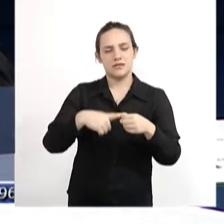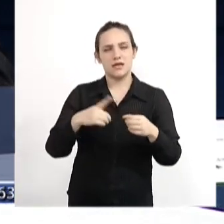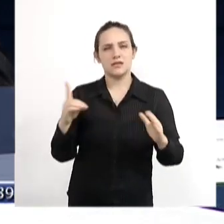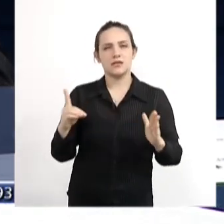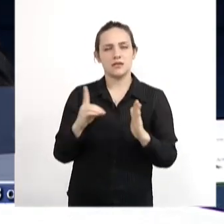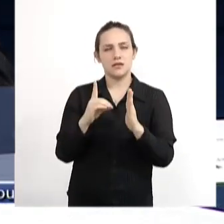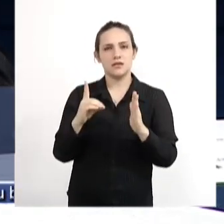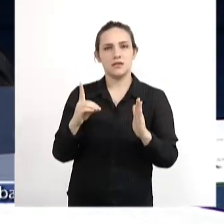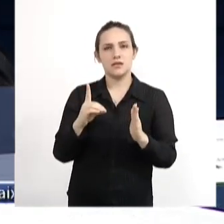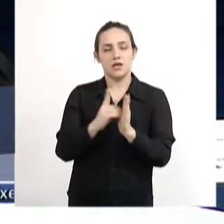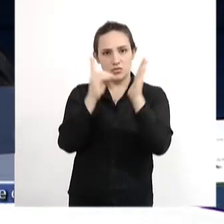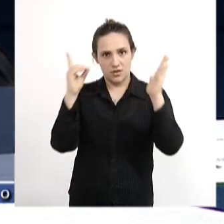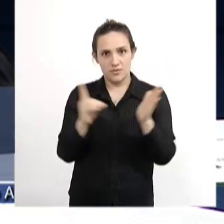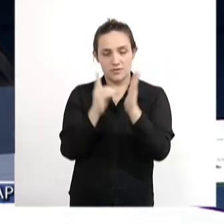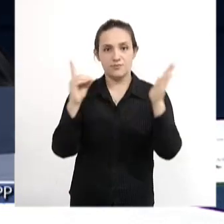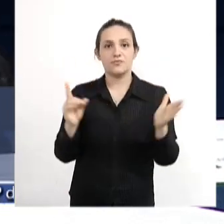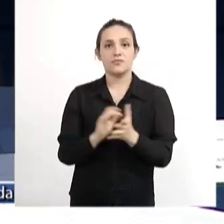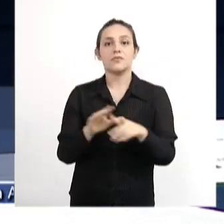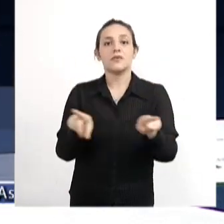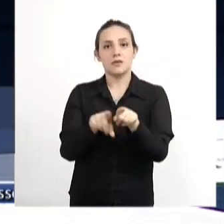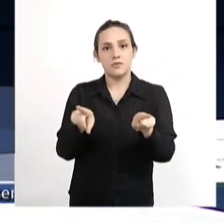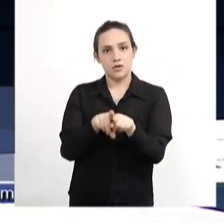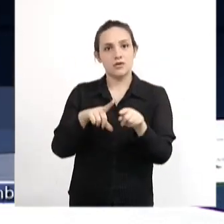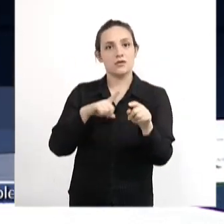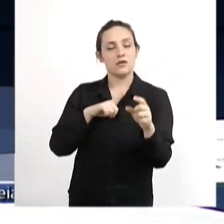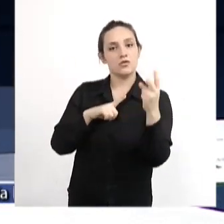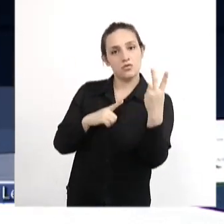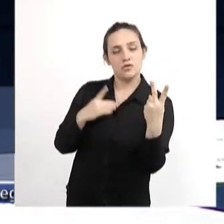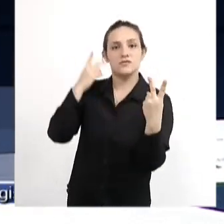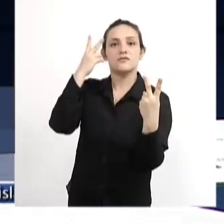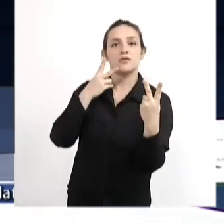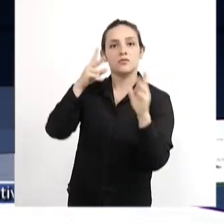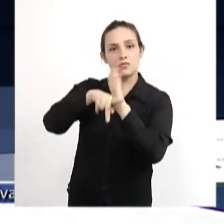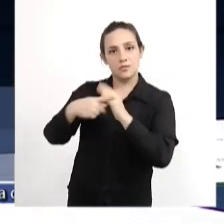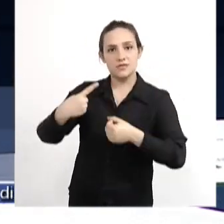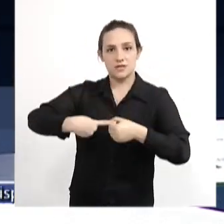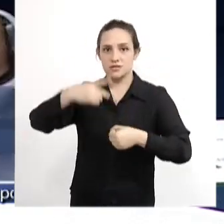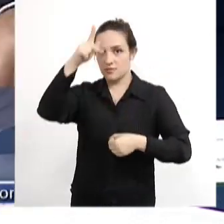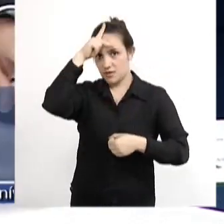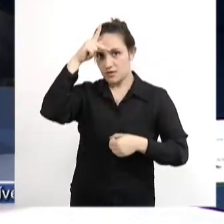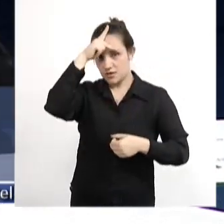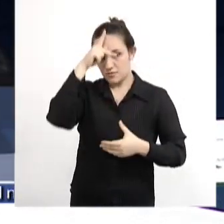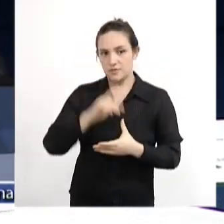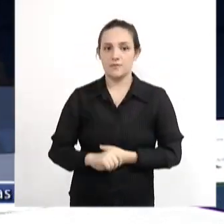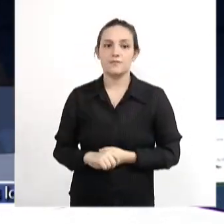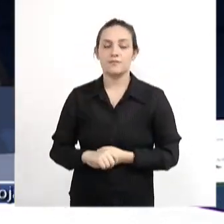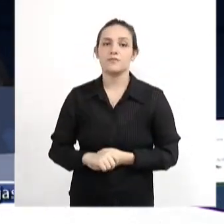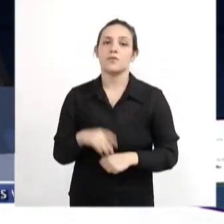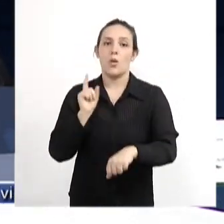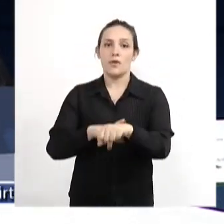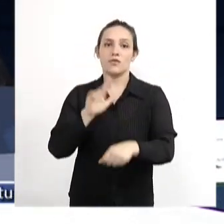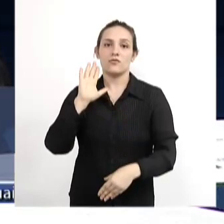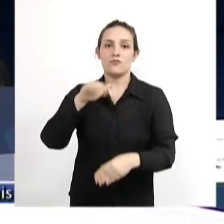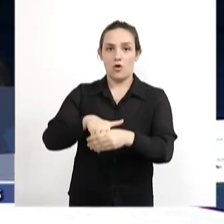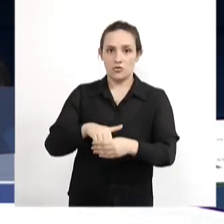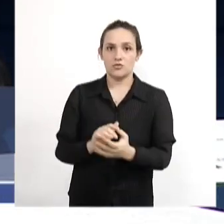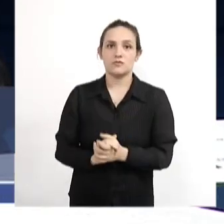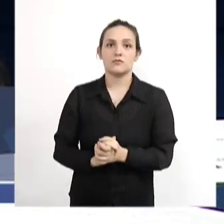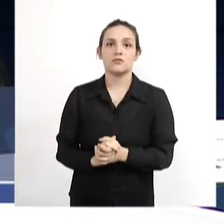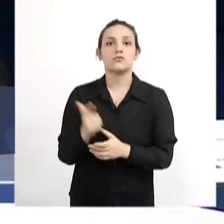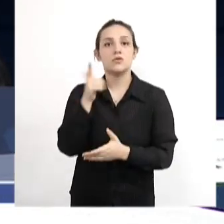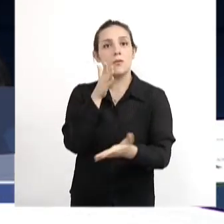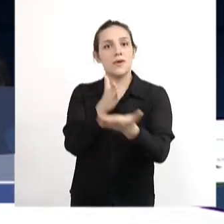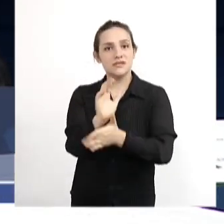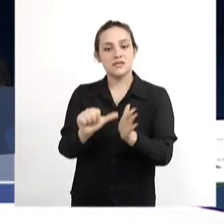e Paulo Borges Bevilacqua, vereadores de Paranaíba. Ordem do dia. Foram aprovadas